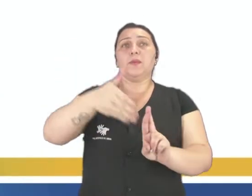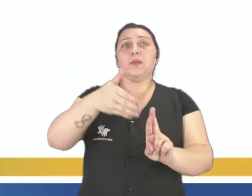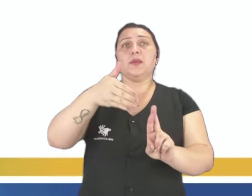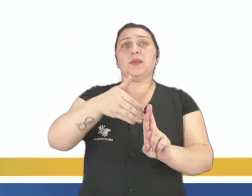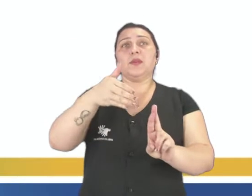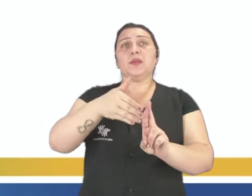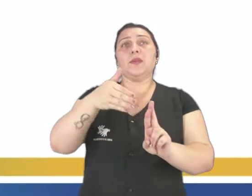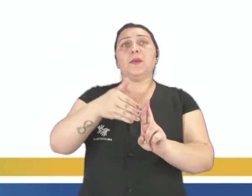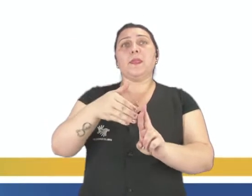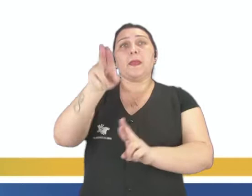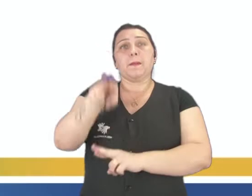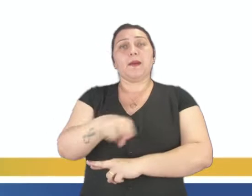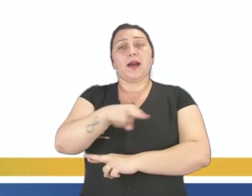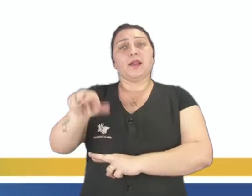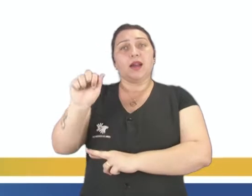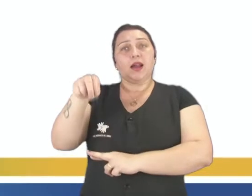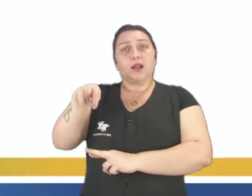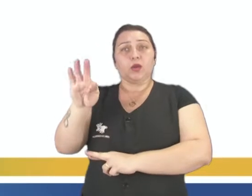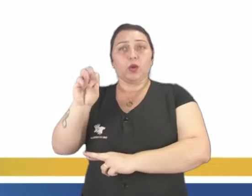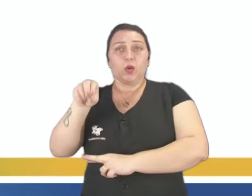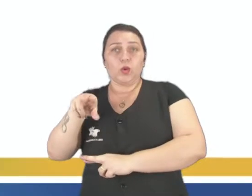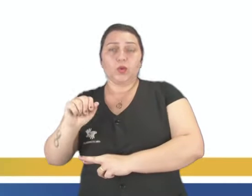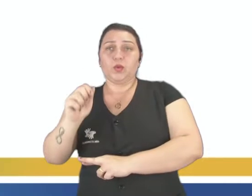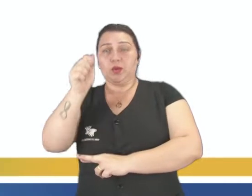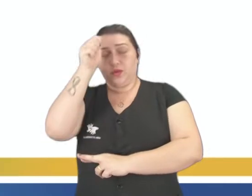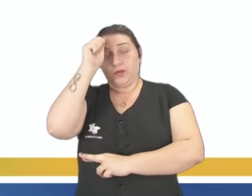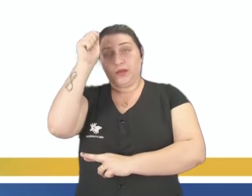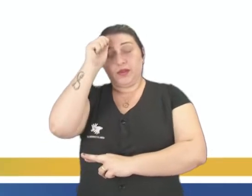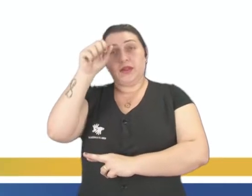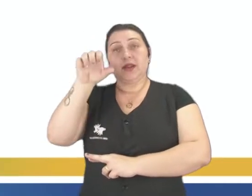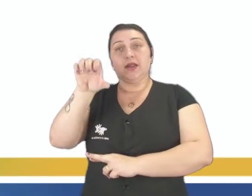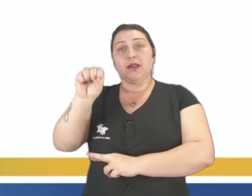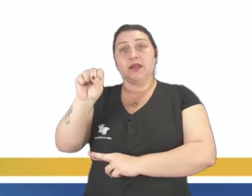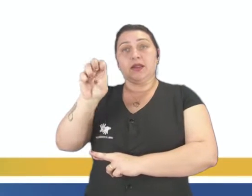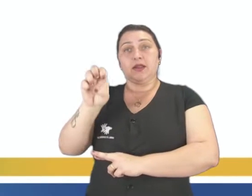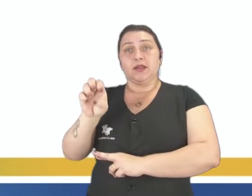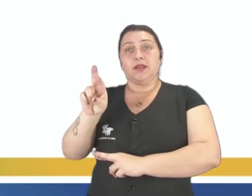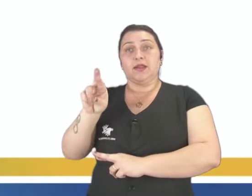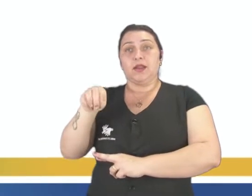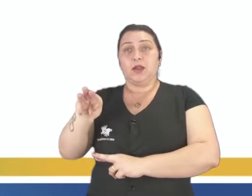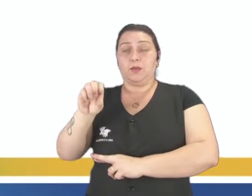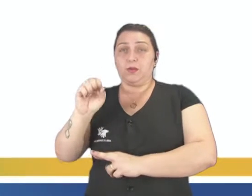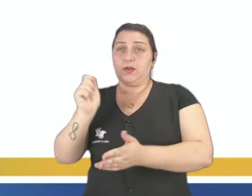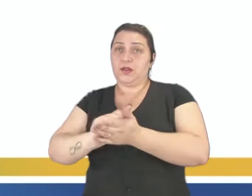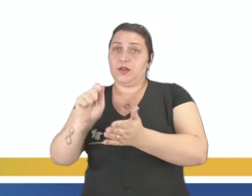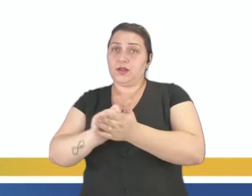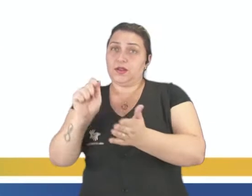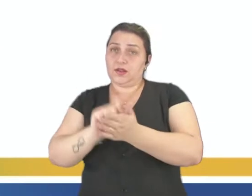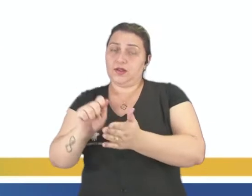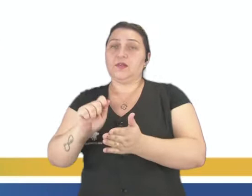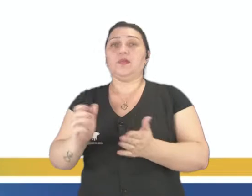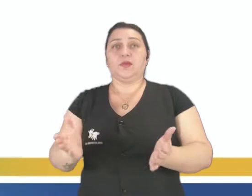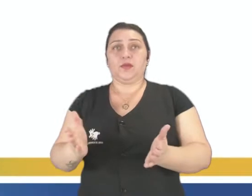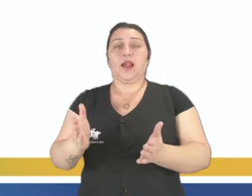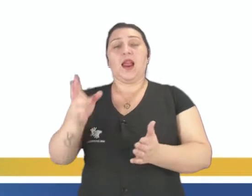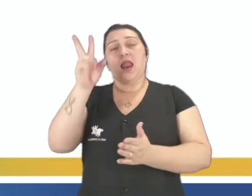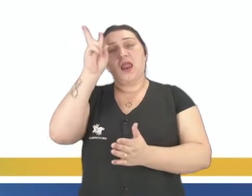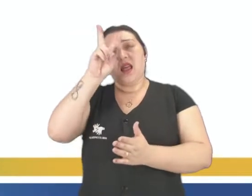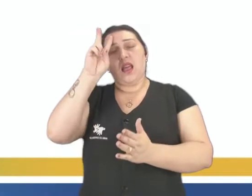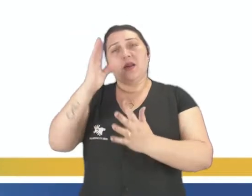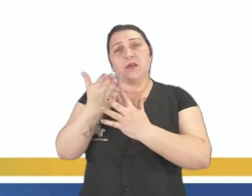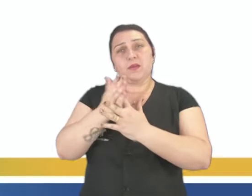padre Antônio Vieira e suas obras, sermões escritas em estilo conceptista. Lembre-se que o barroco